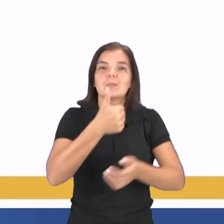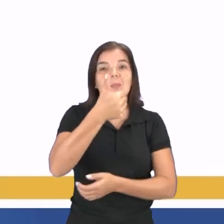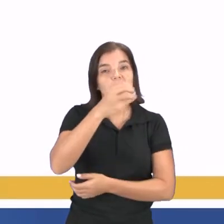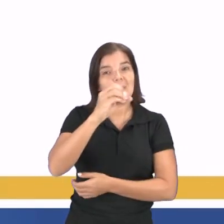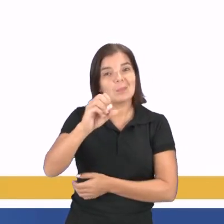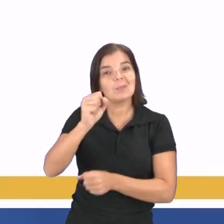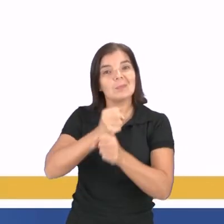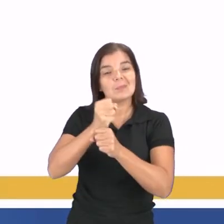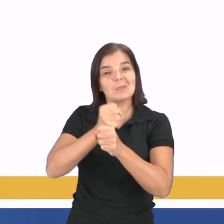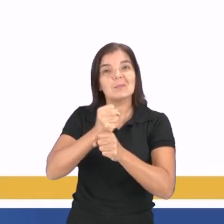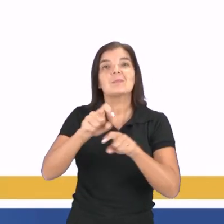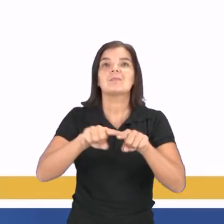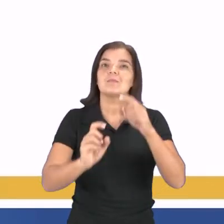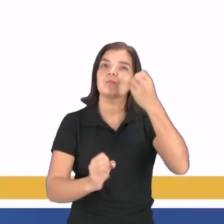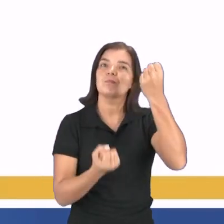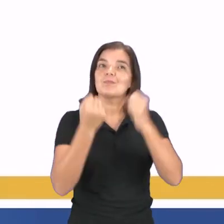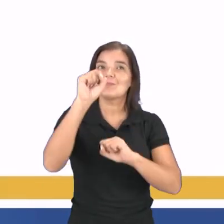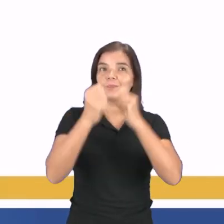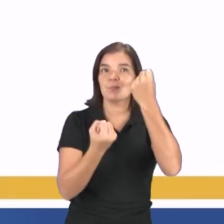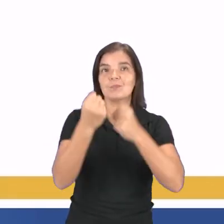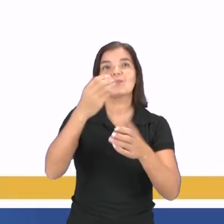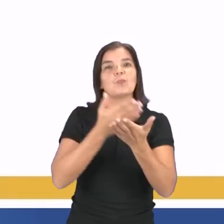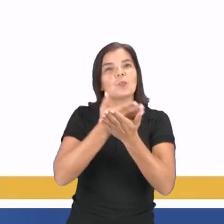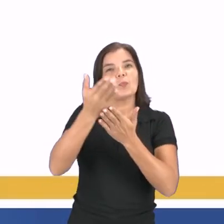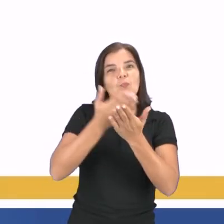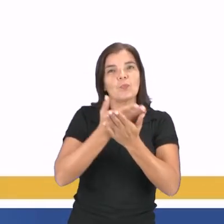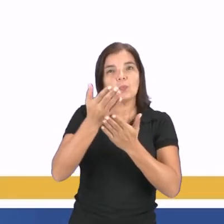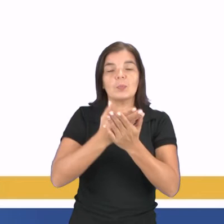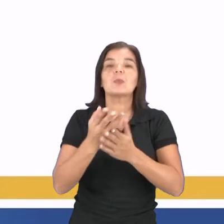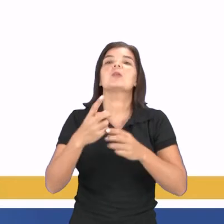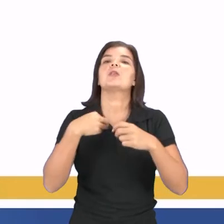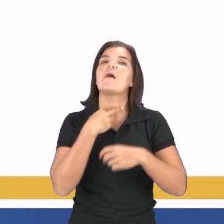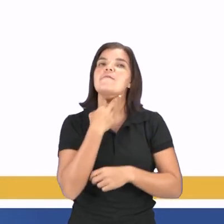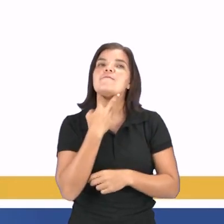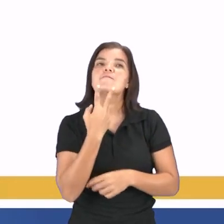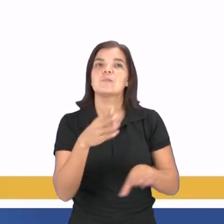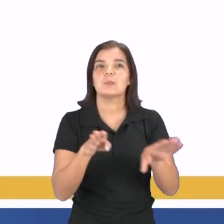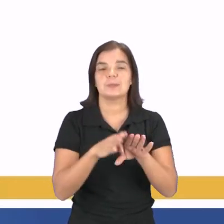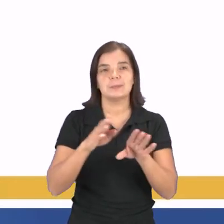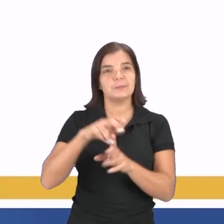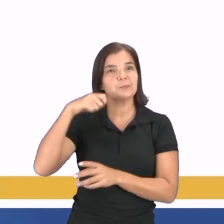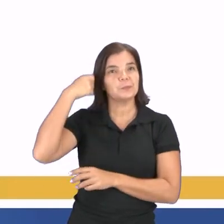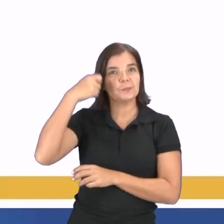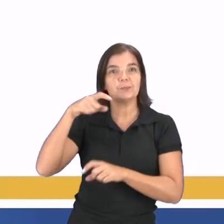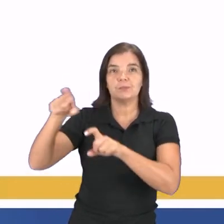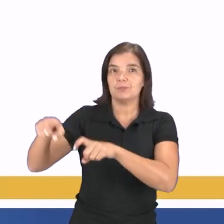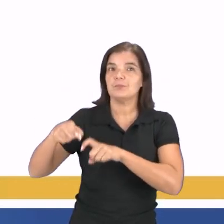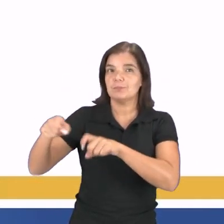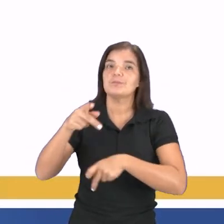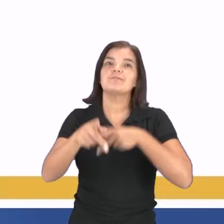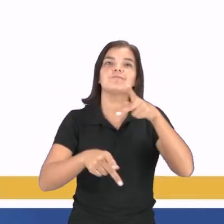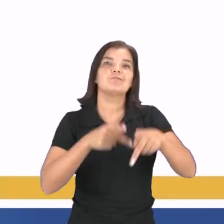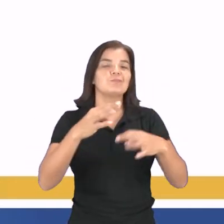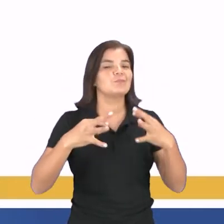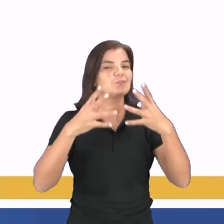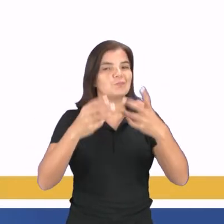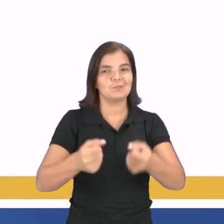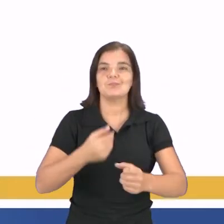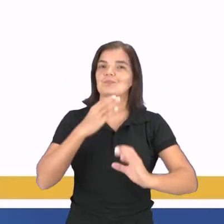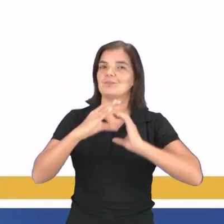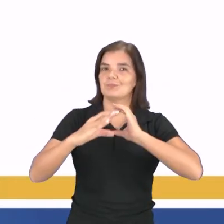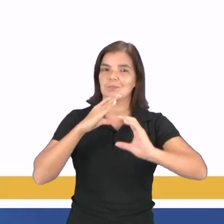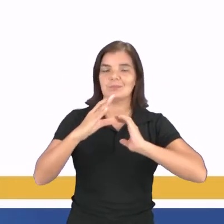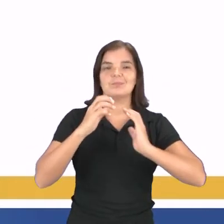100 anos, que a indústria fonográfica começou a tomar forma e dar voz a artistas rurais e populares em